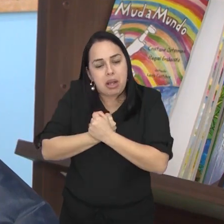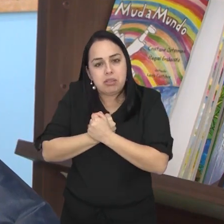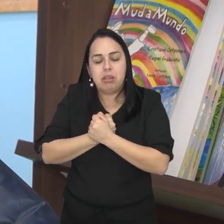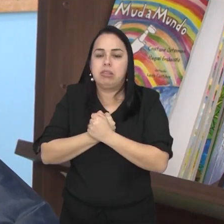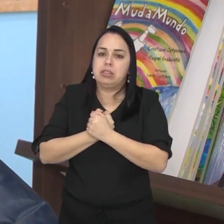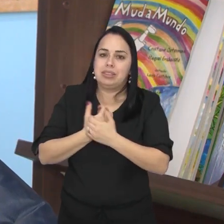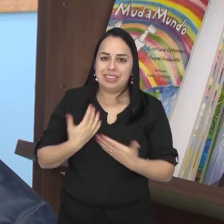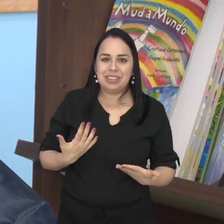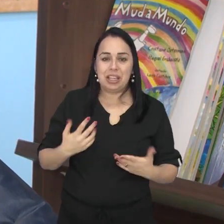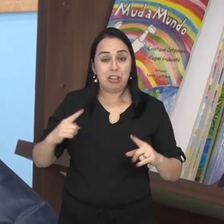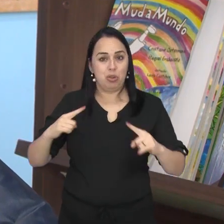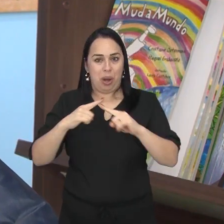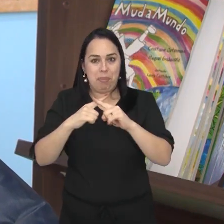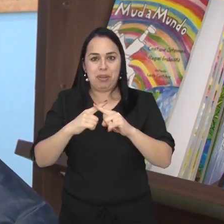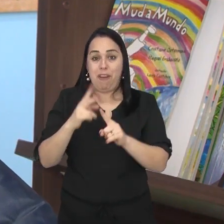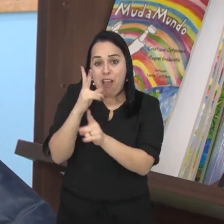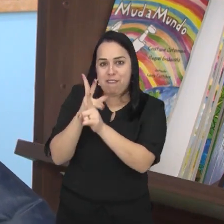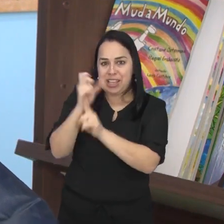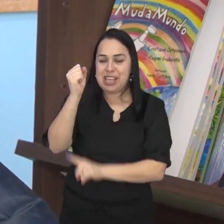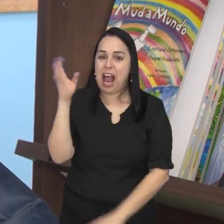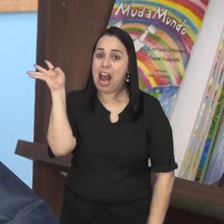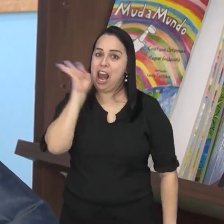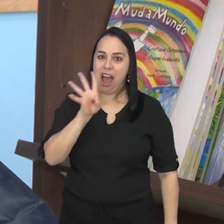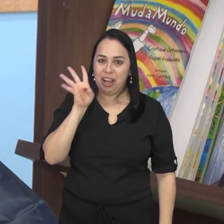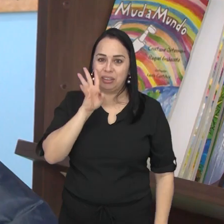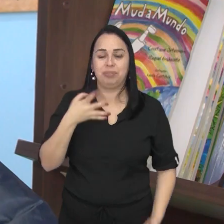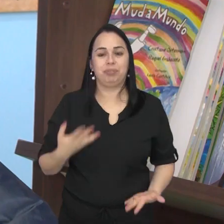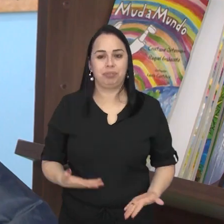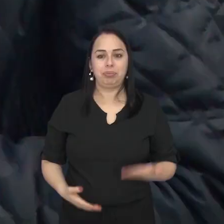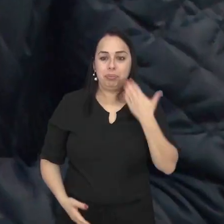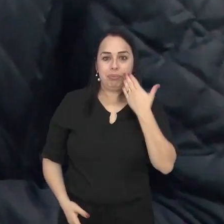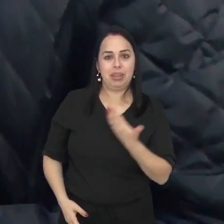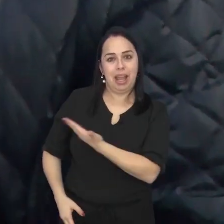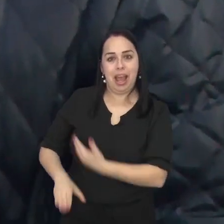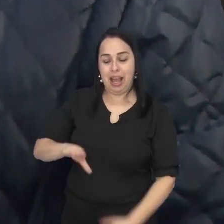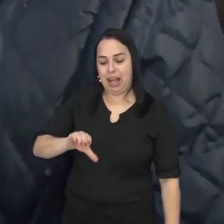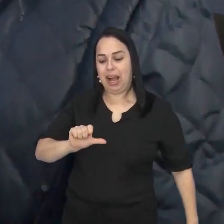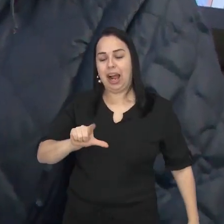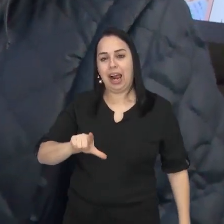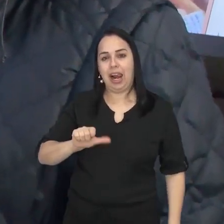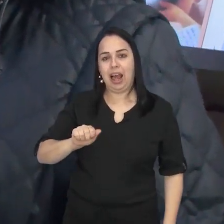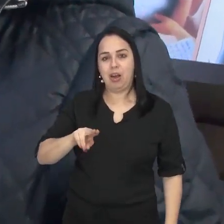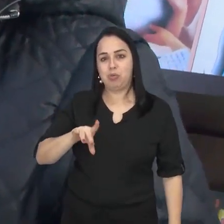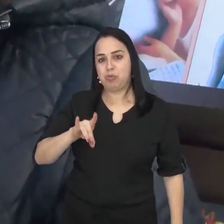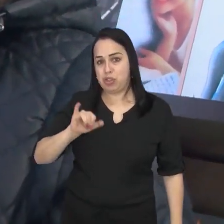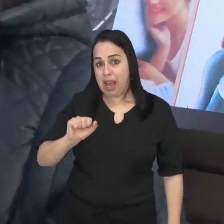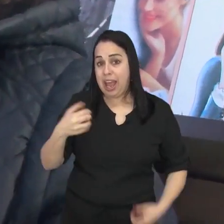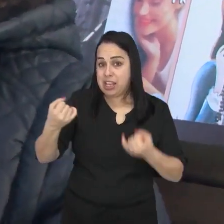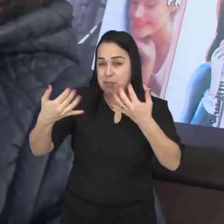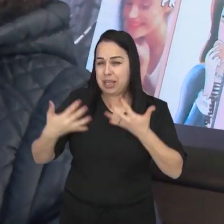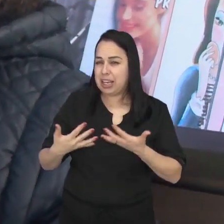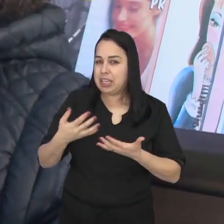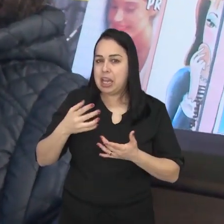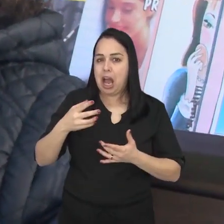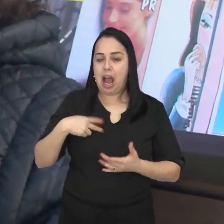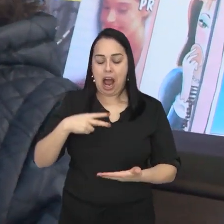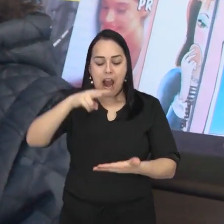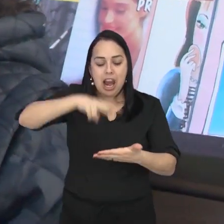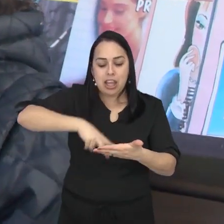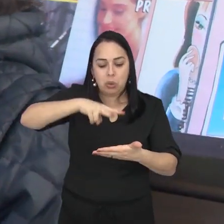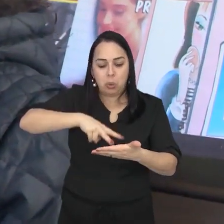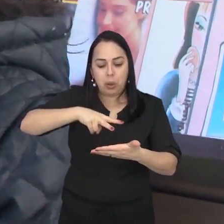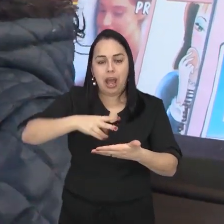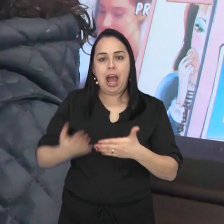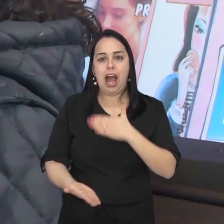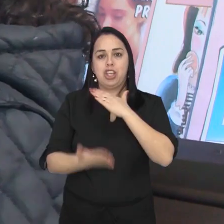ficou abraçando, assim, da minha unidade. Foi muito legal. E a Cláudia conhece bem o quanto a leitura é